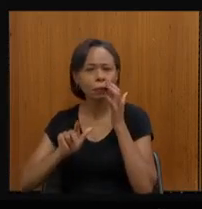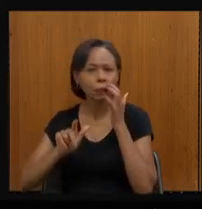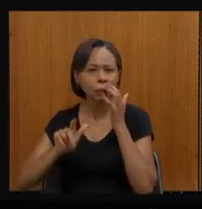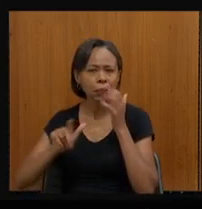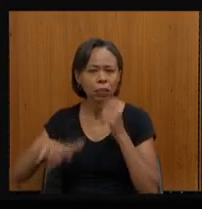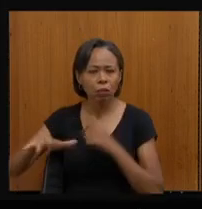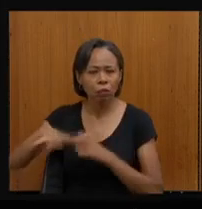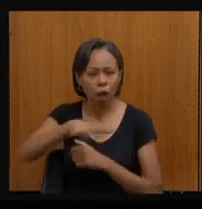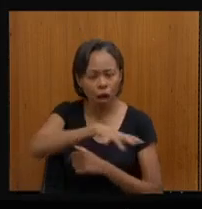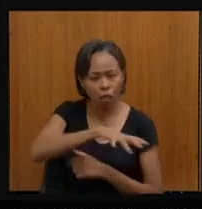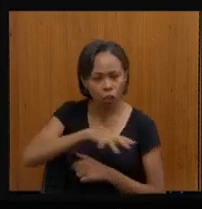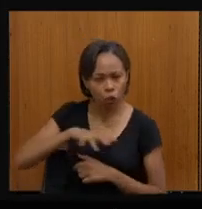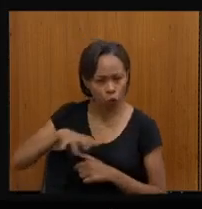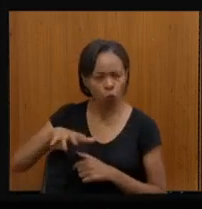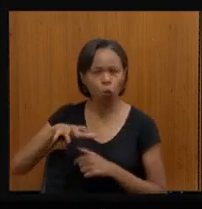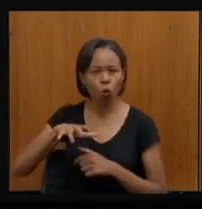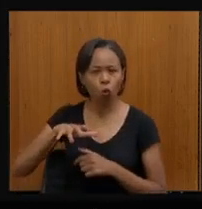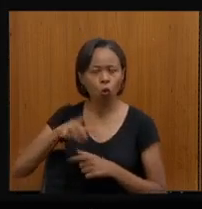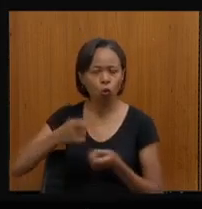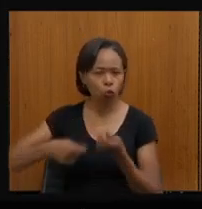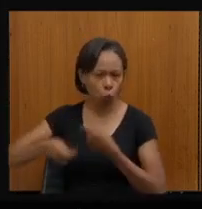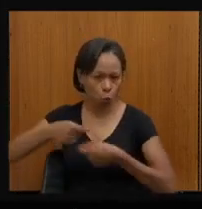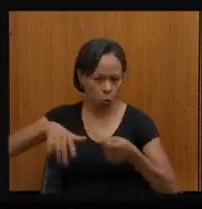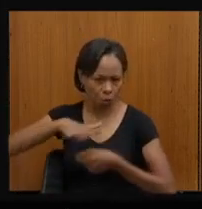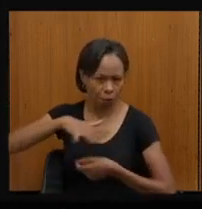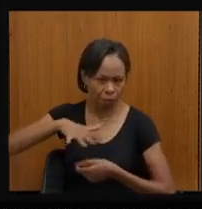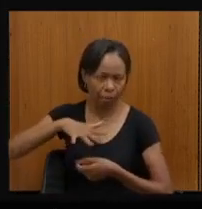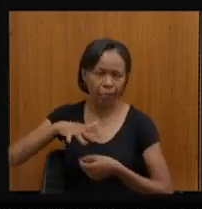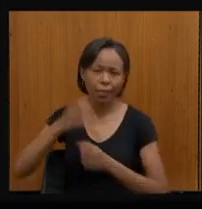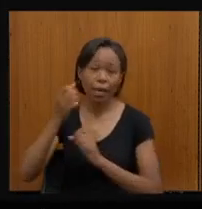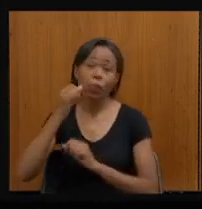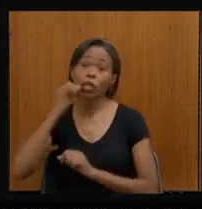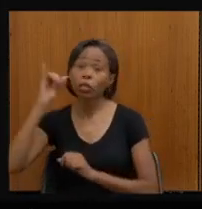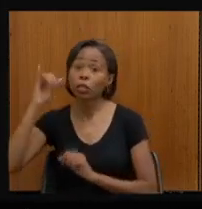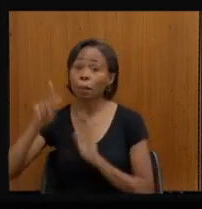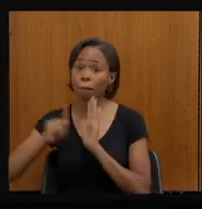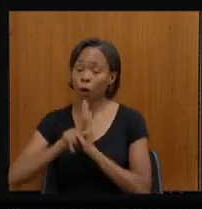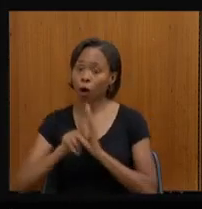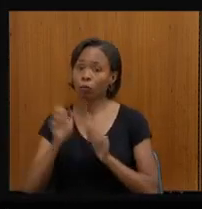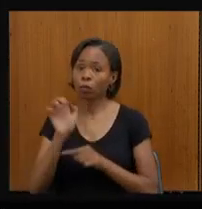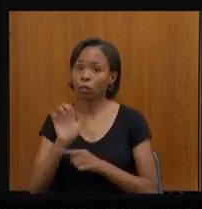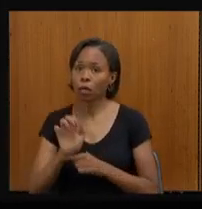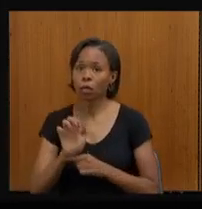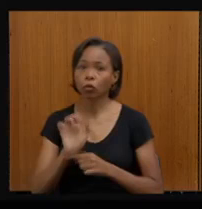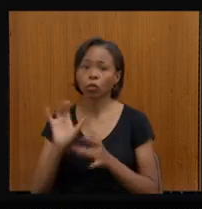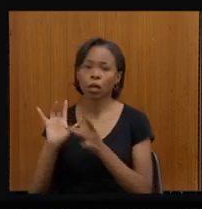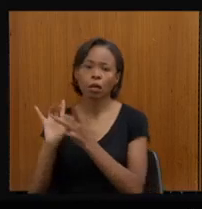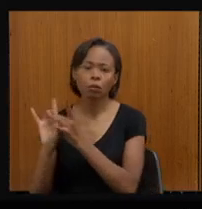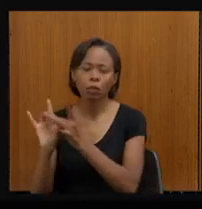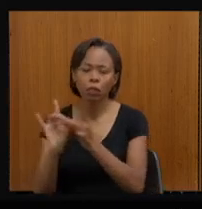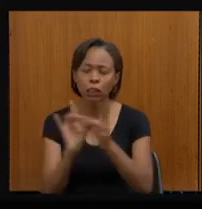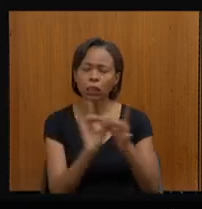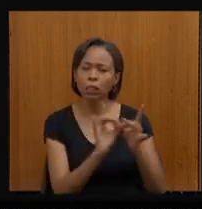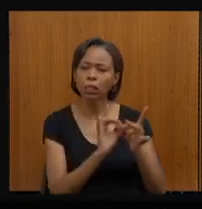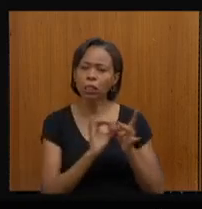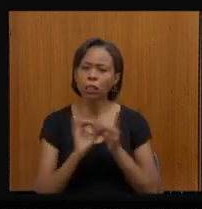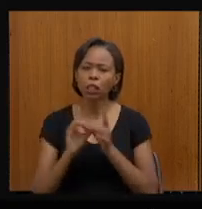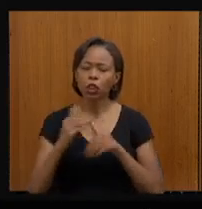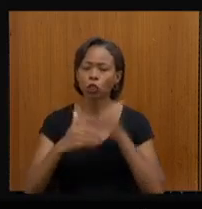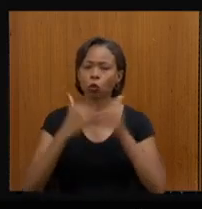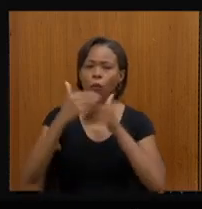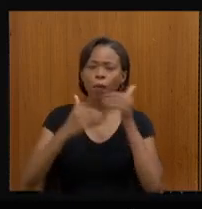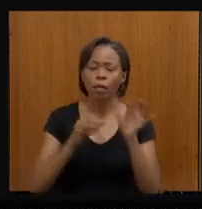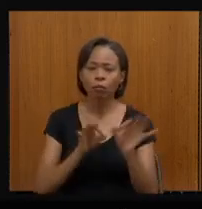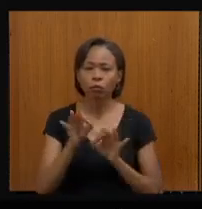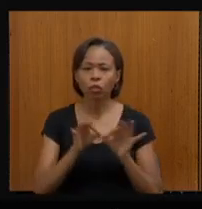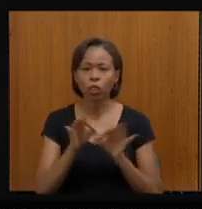setor de energia do próprio Estado integradores desenvolvimento de projetos a fornecedores